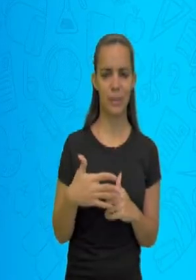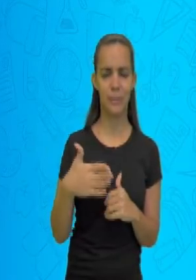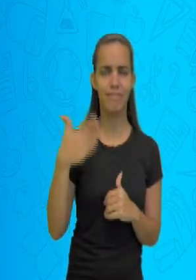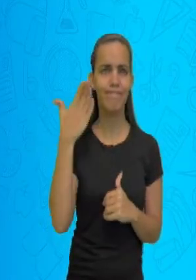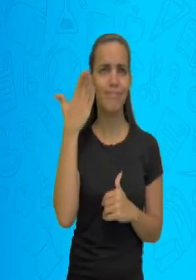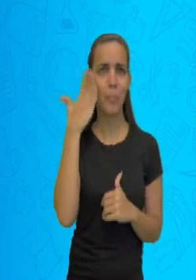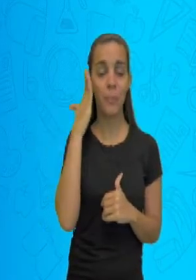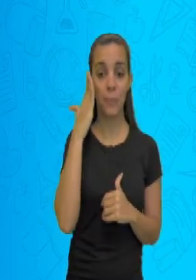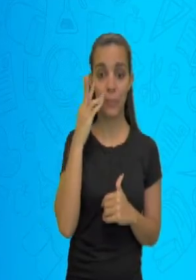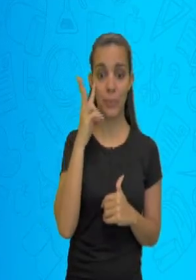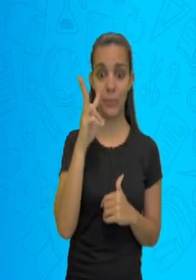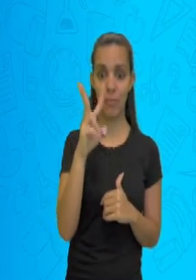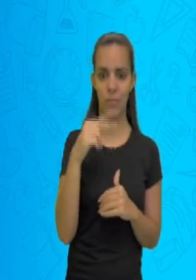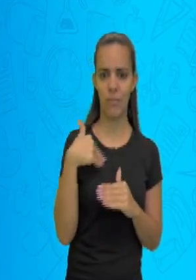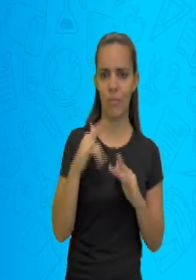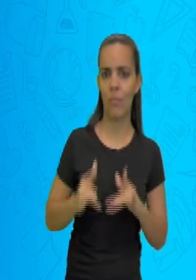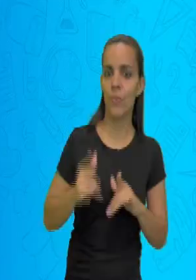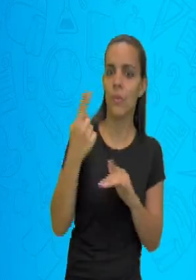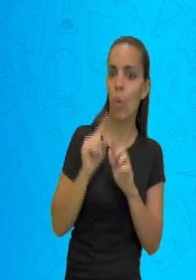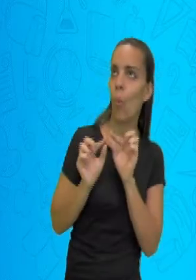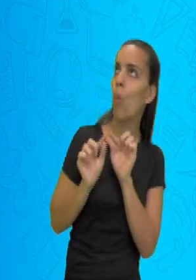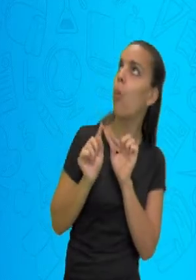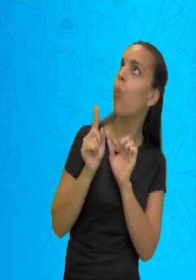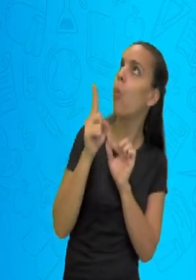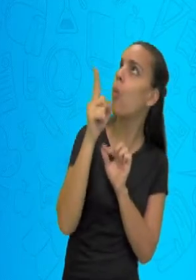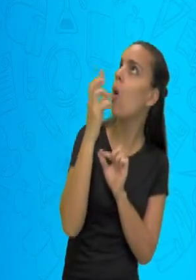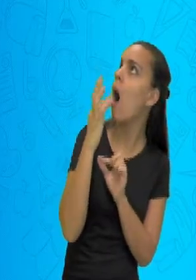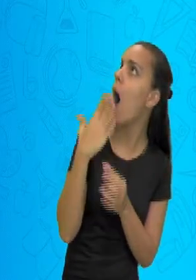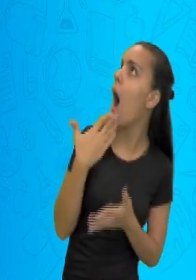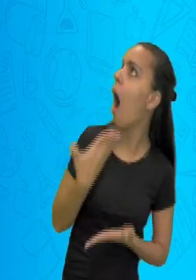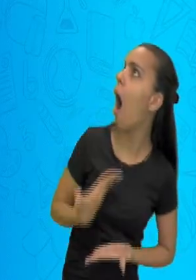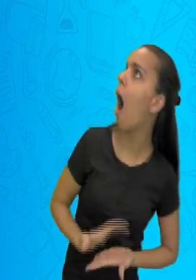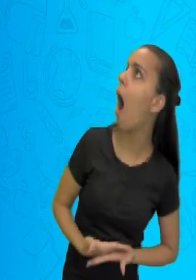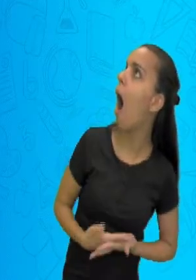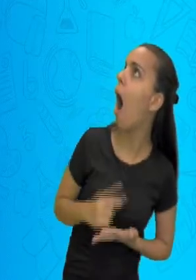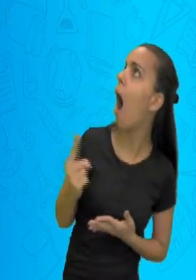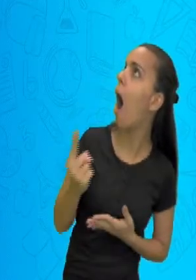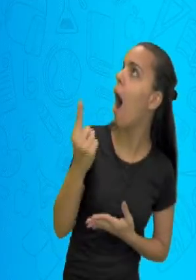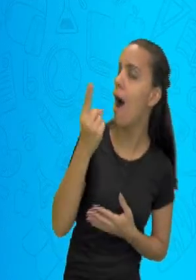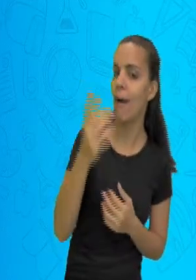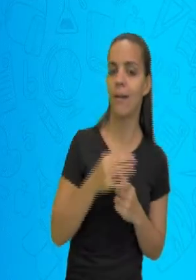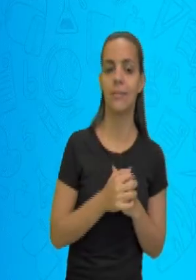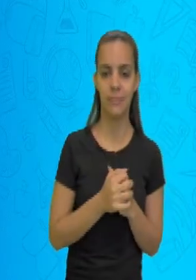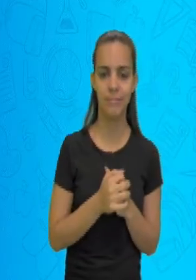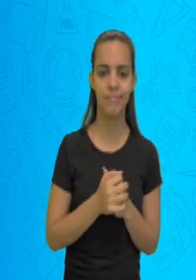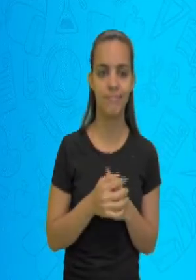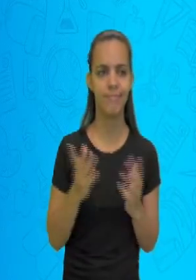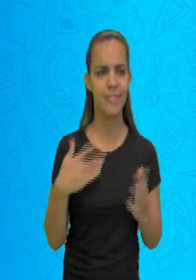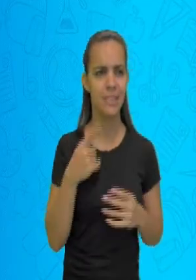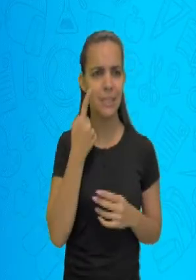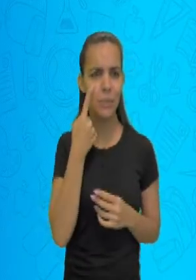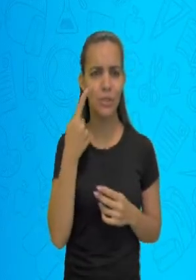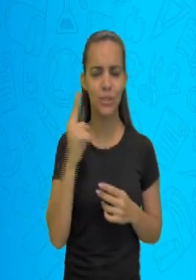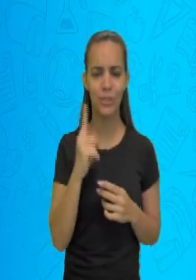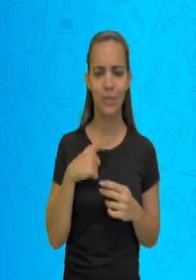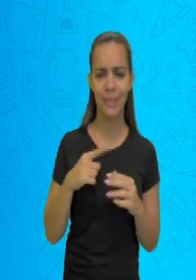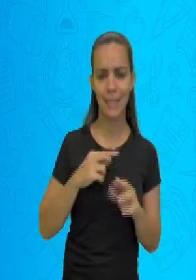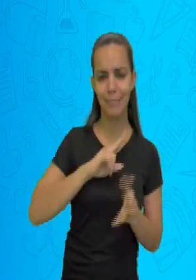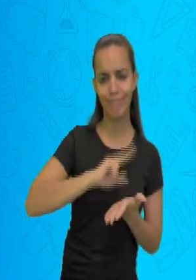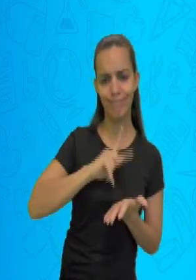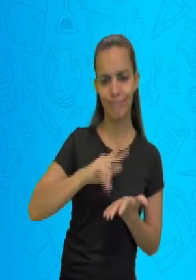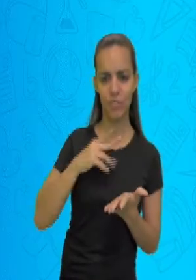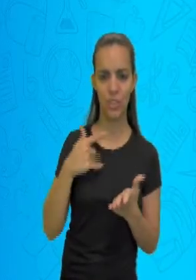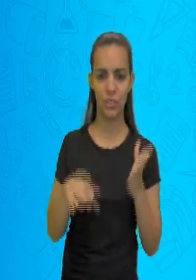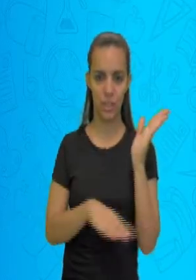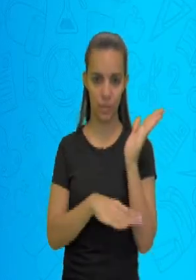muito altos, com uma demanda muito grande de moradores. E vocês sabiam que os prédios também